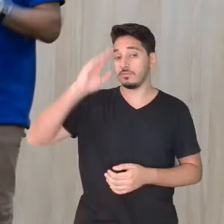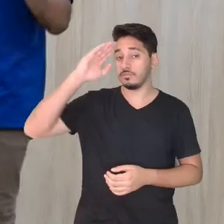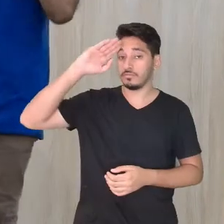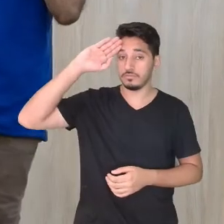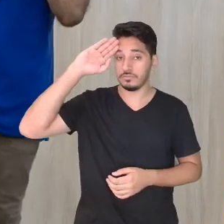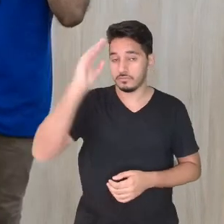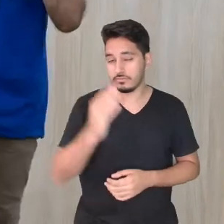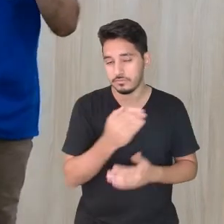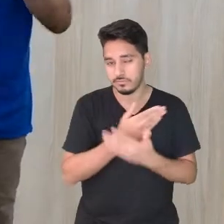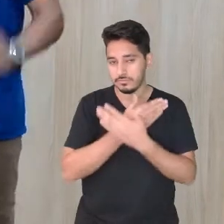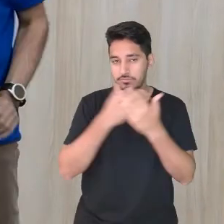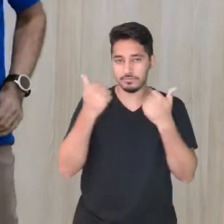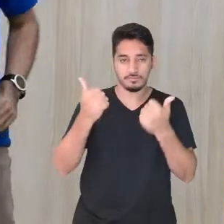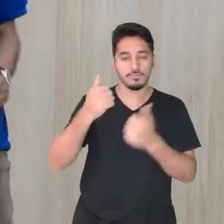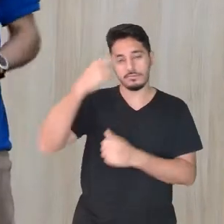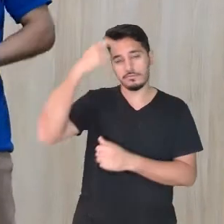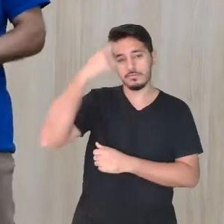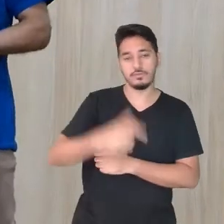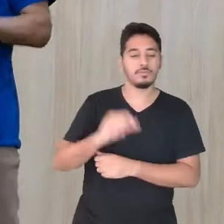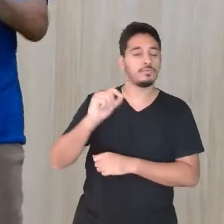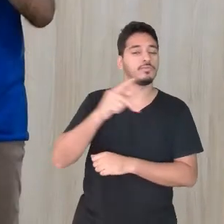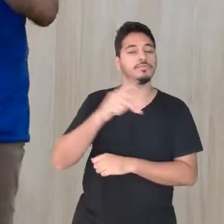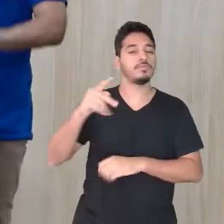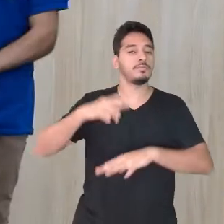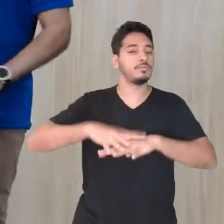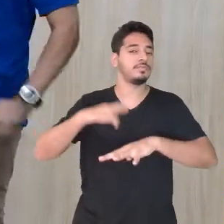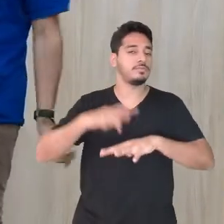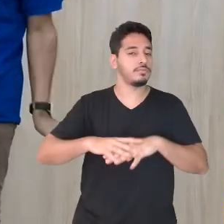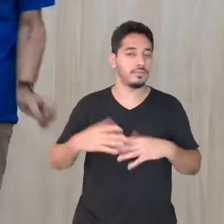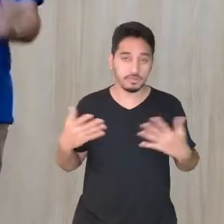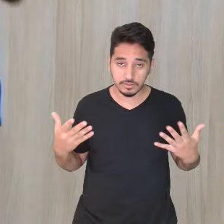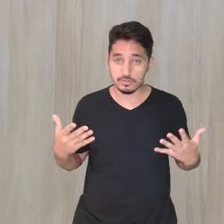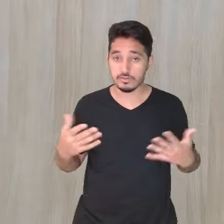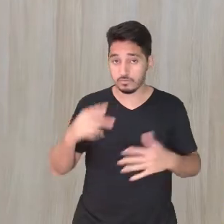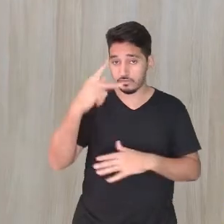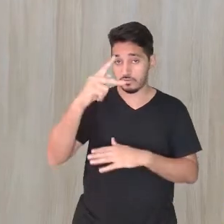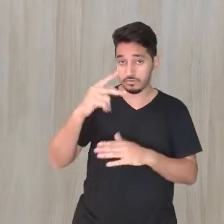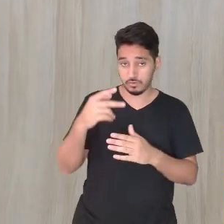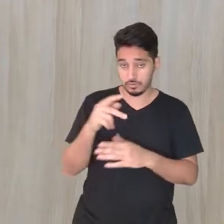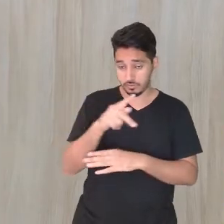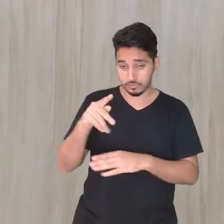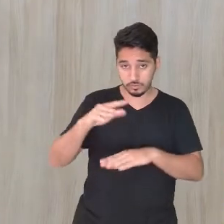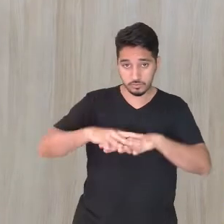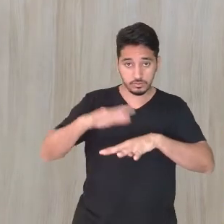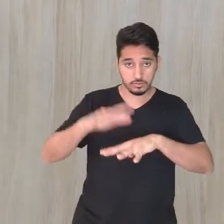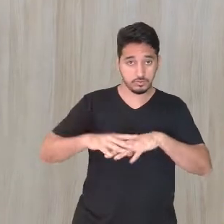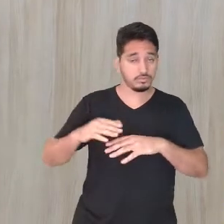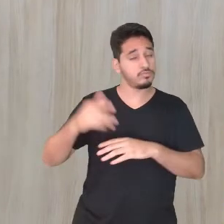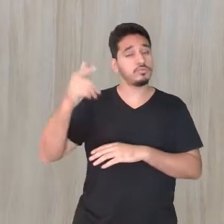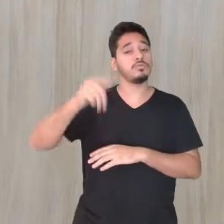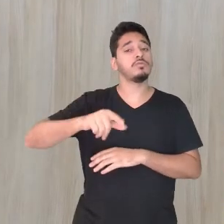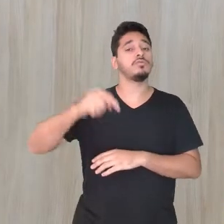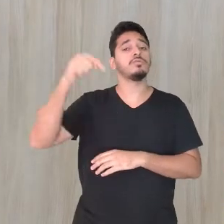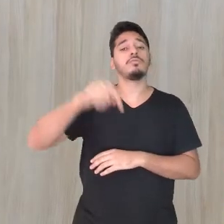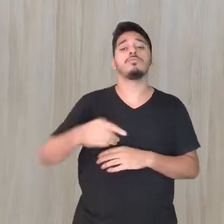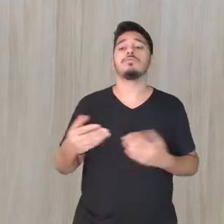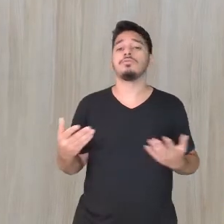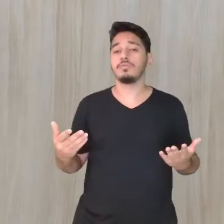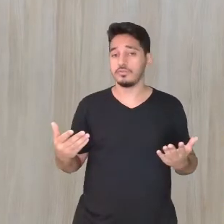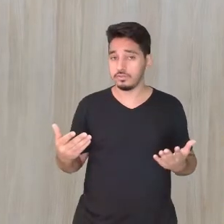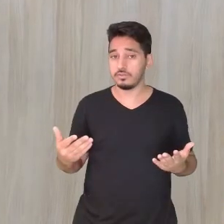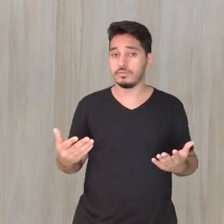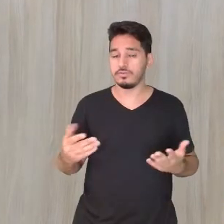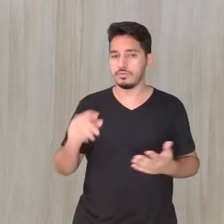Fala galera, Ricardinho Matemática na área, exatamente, o seu professor de matemática, mais uma vez estamos aqui